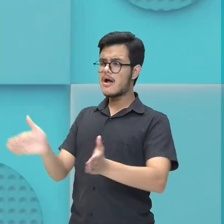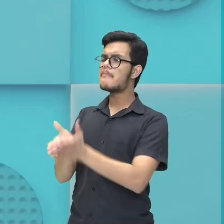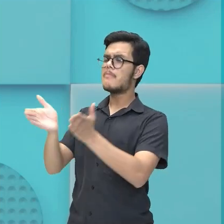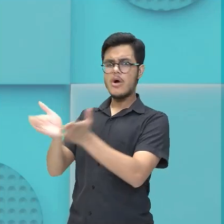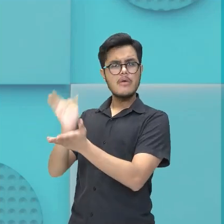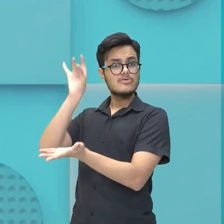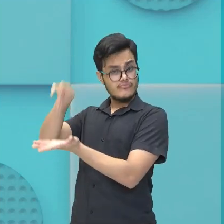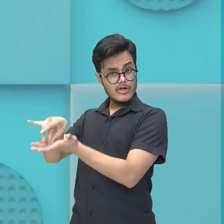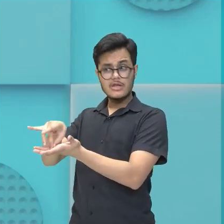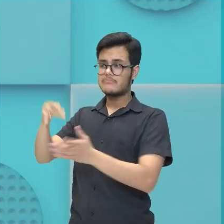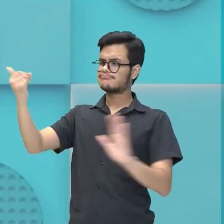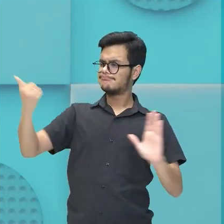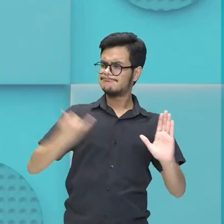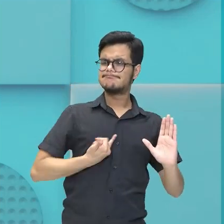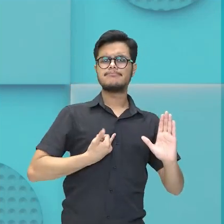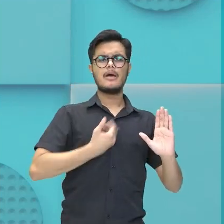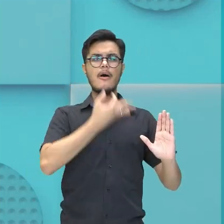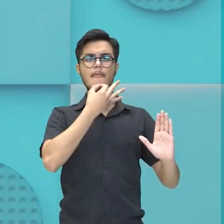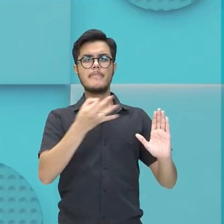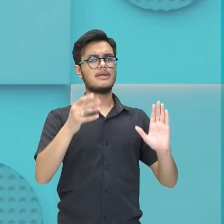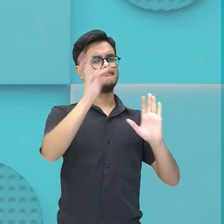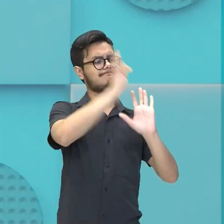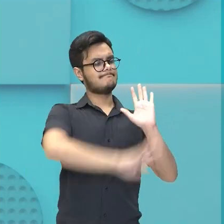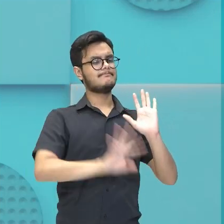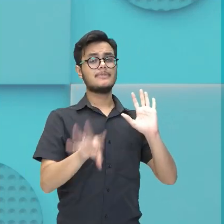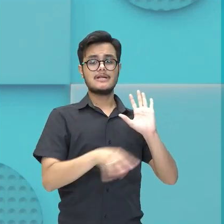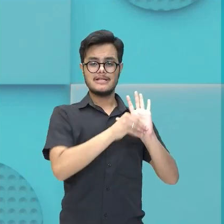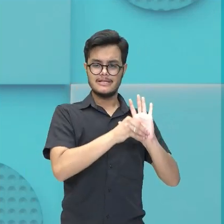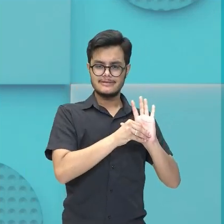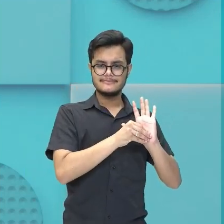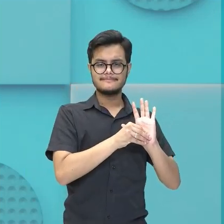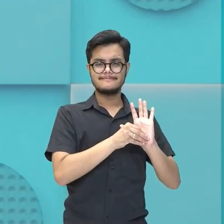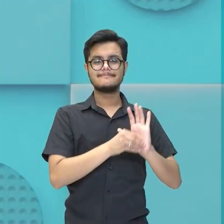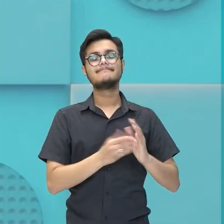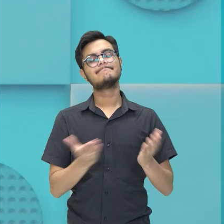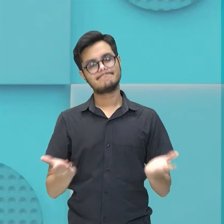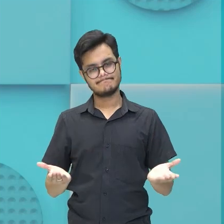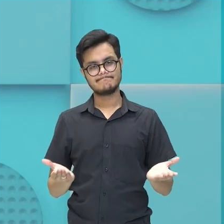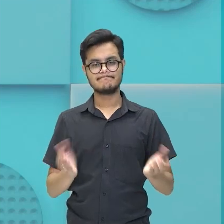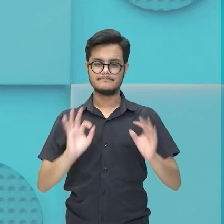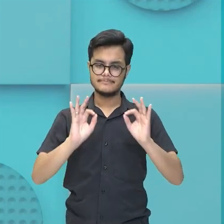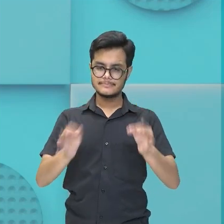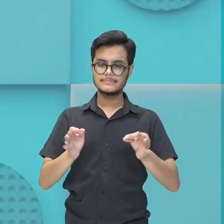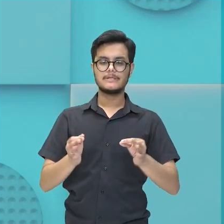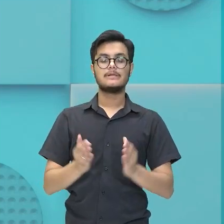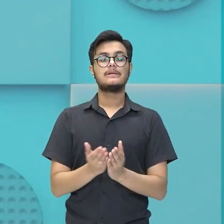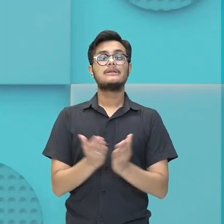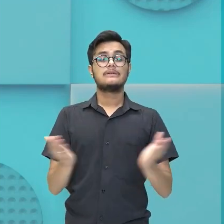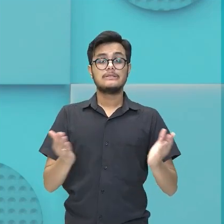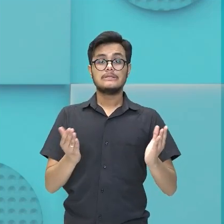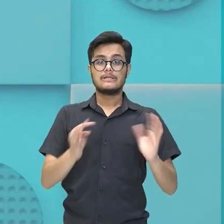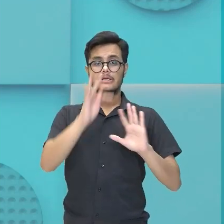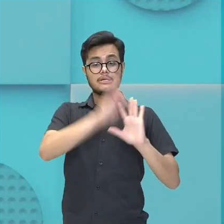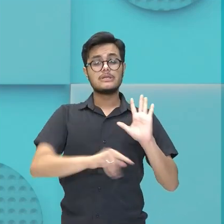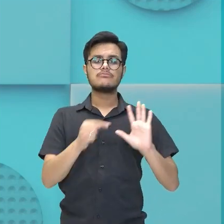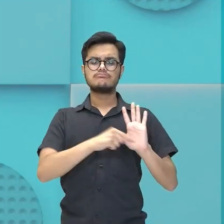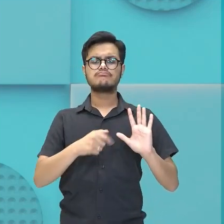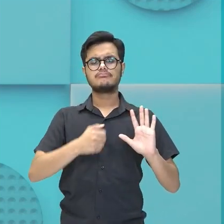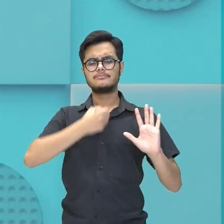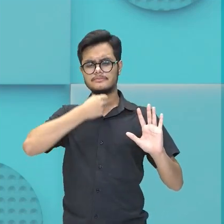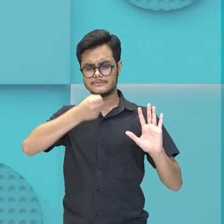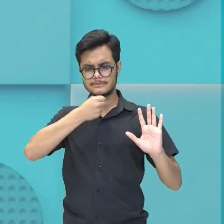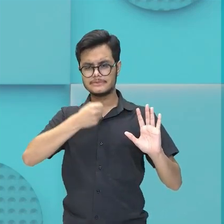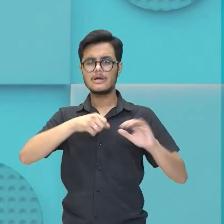condições de dizer, de afirmar que aquilo que está sendo colocado ali é uma verdade, até mesmo porque a gente também tem nessa reportagem a